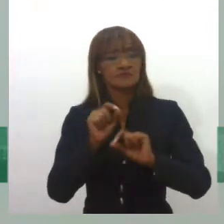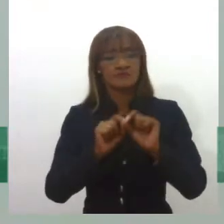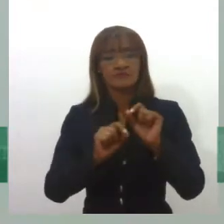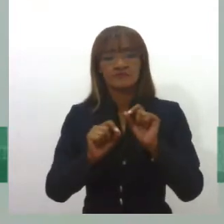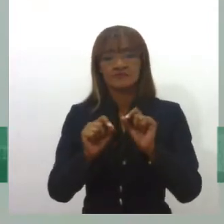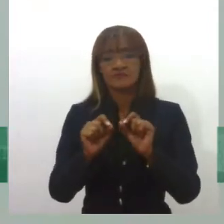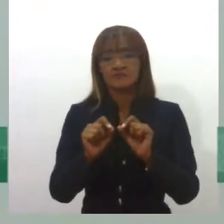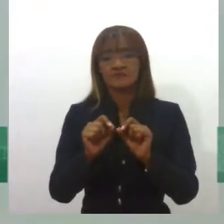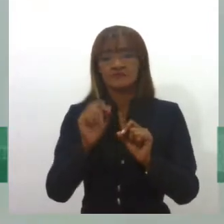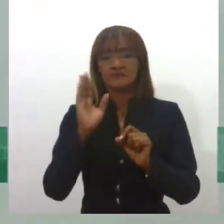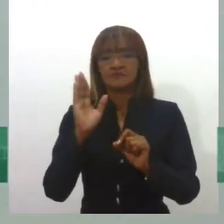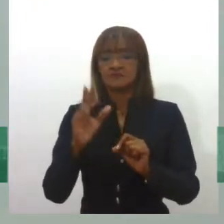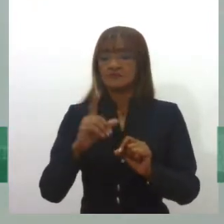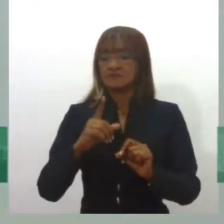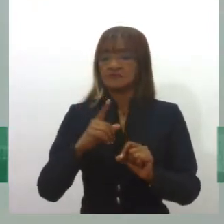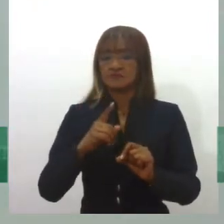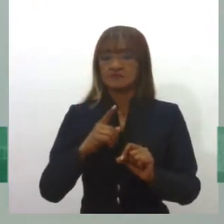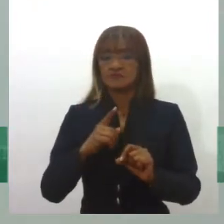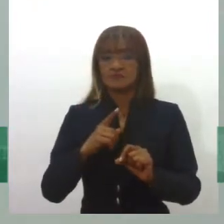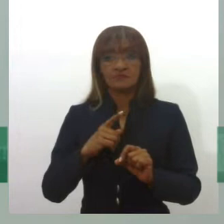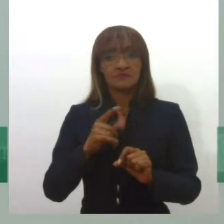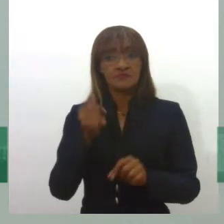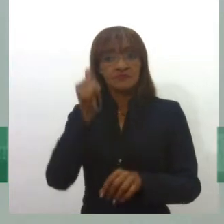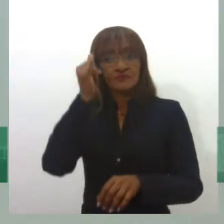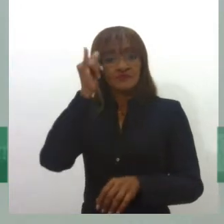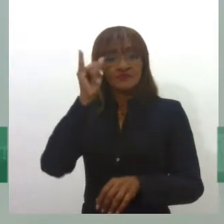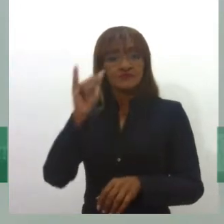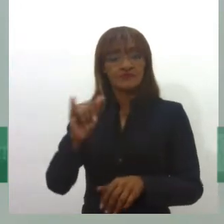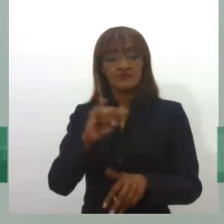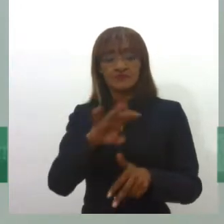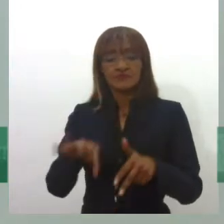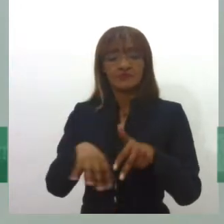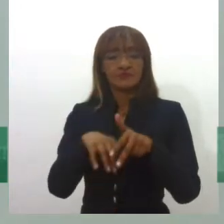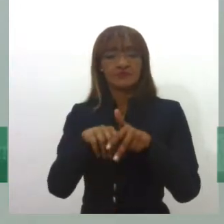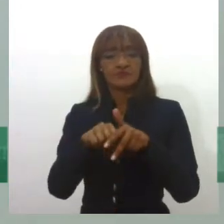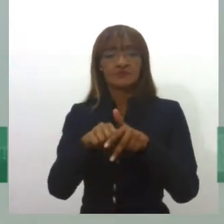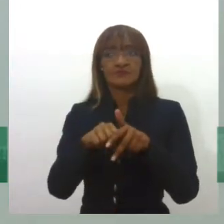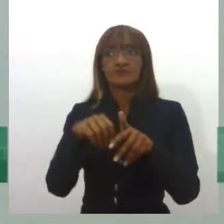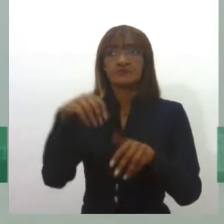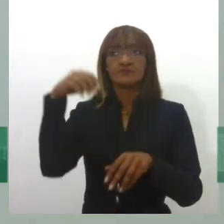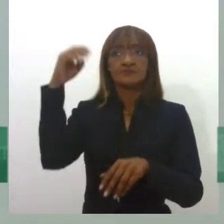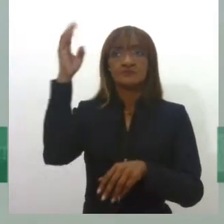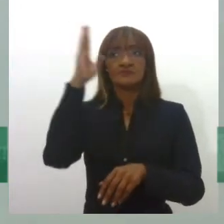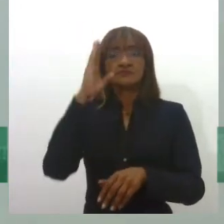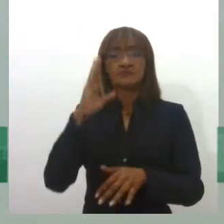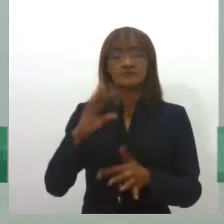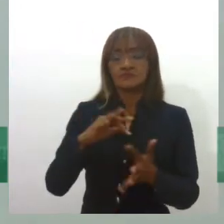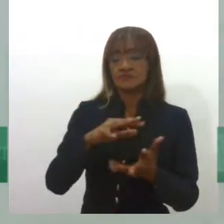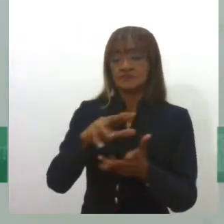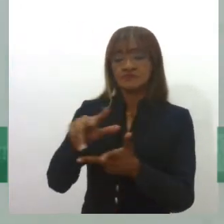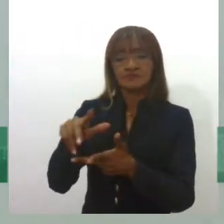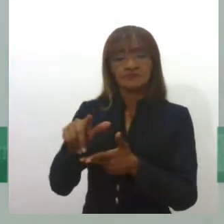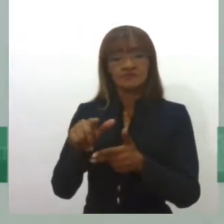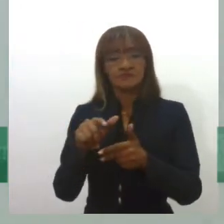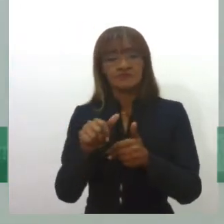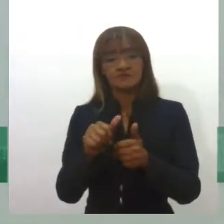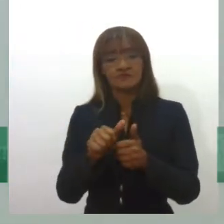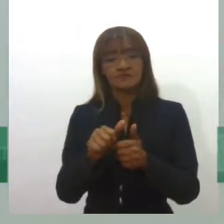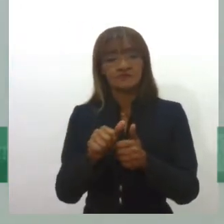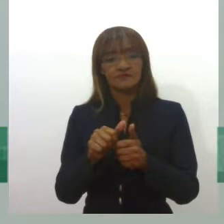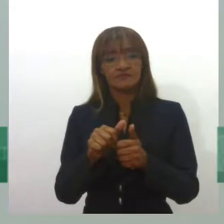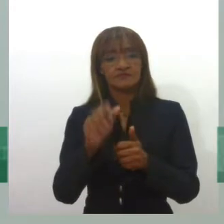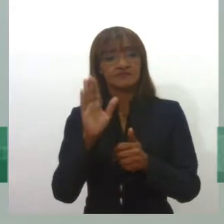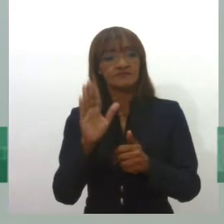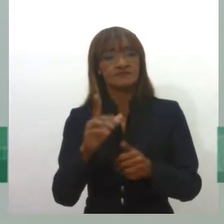um ato anticorrupção no mundo, e o Brasil assinou essa convenção da ONU.